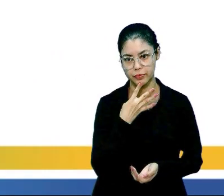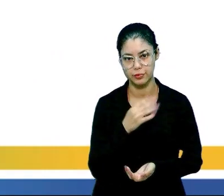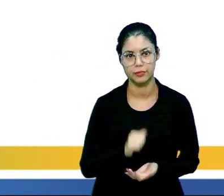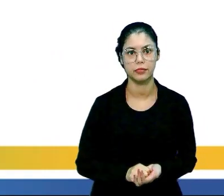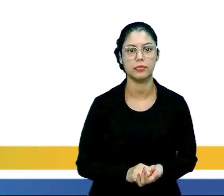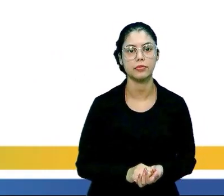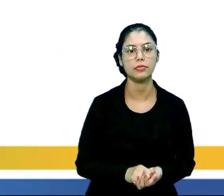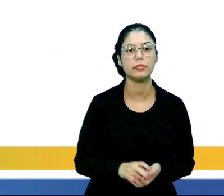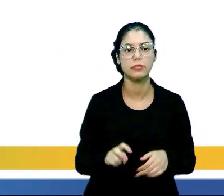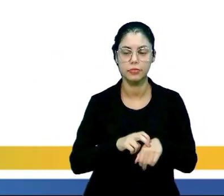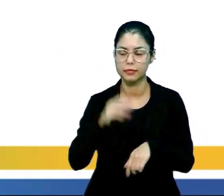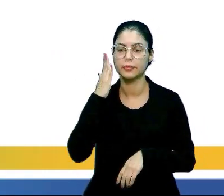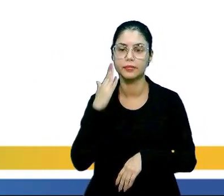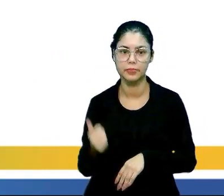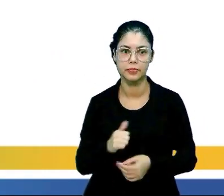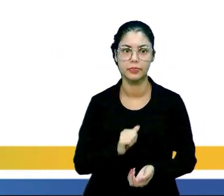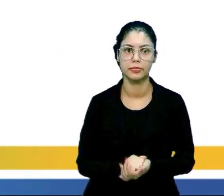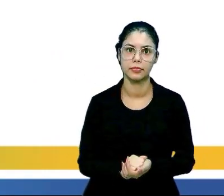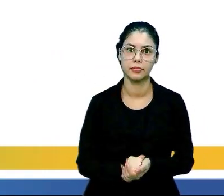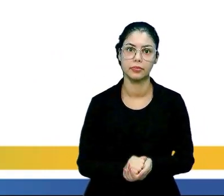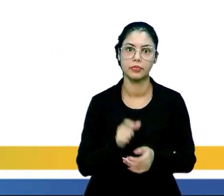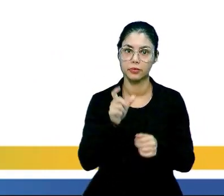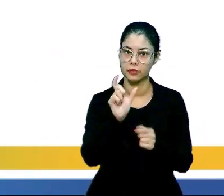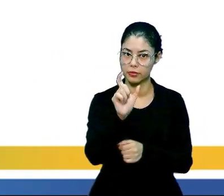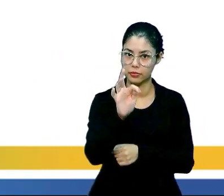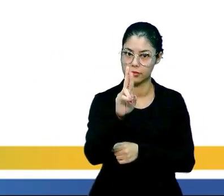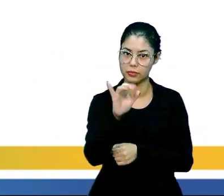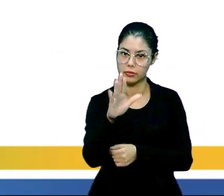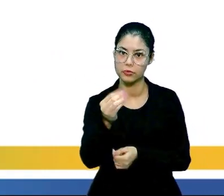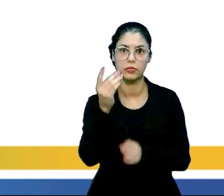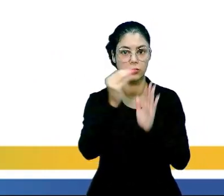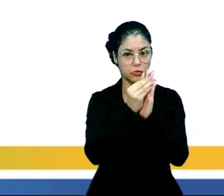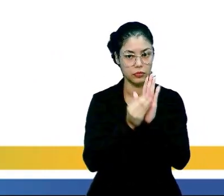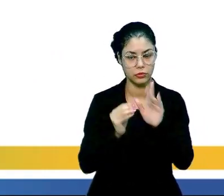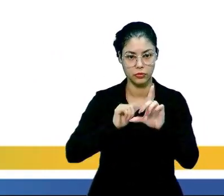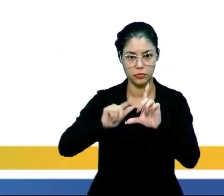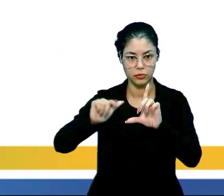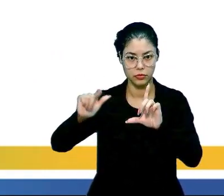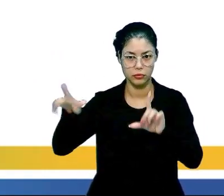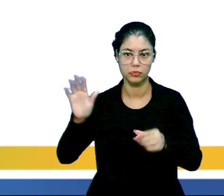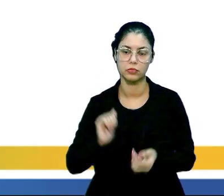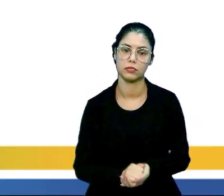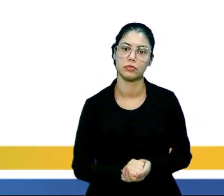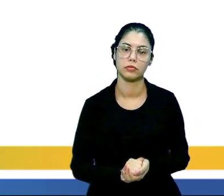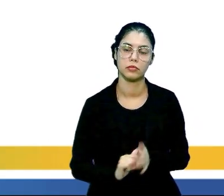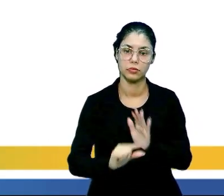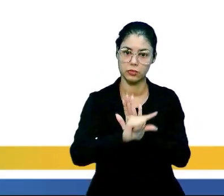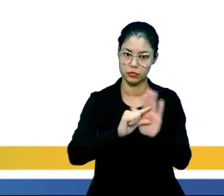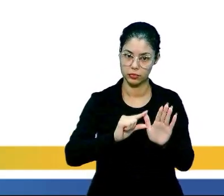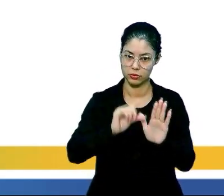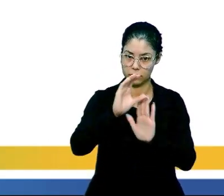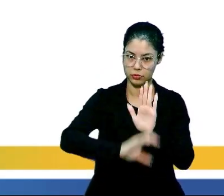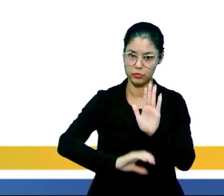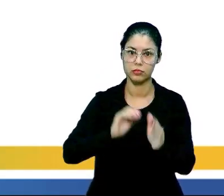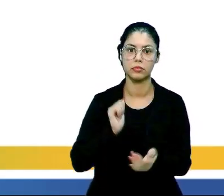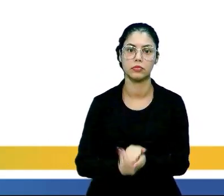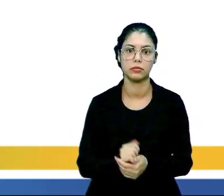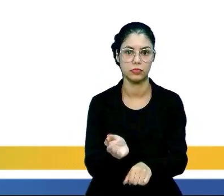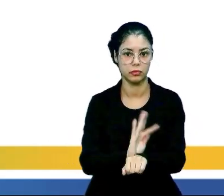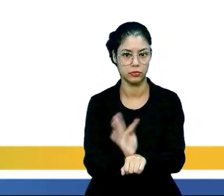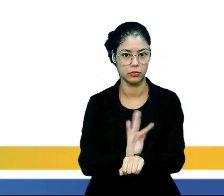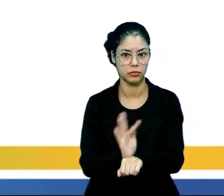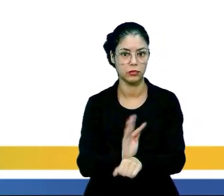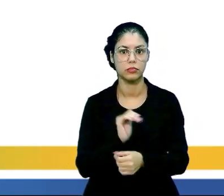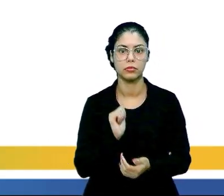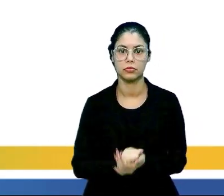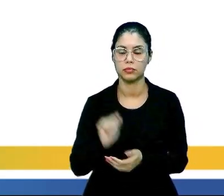assim, verdes de saber, por citações, por dados estatísticos, por definições, as séries,